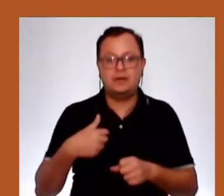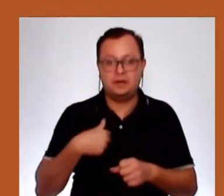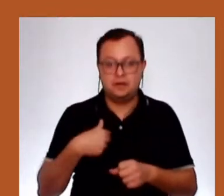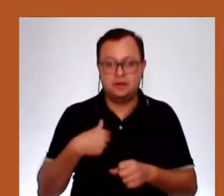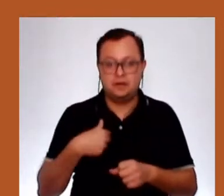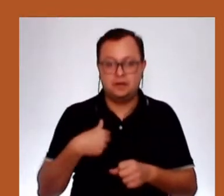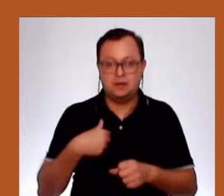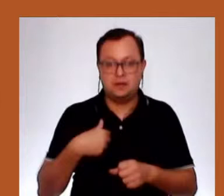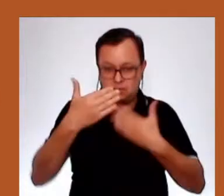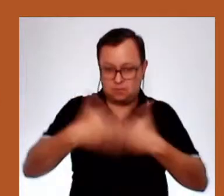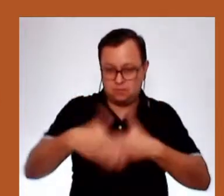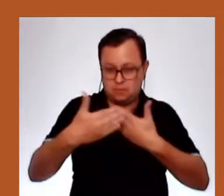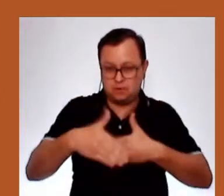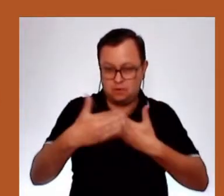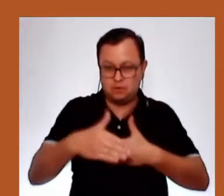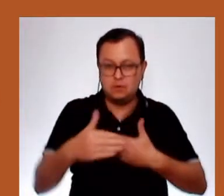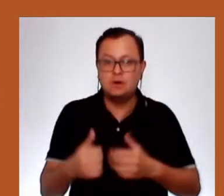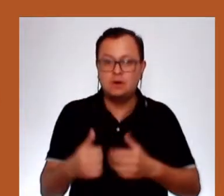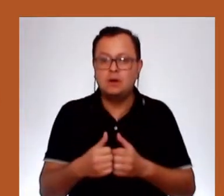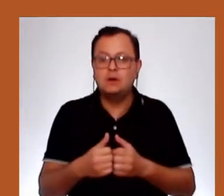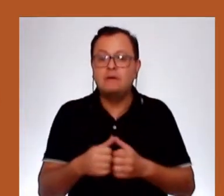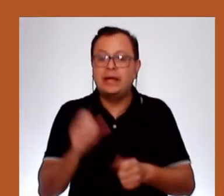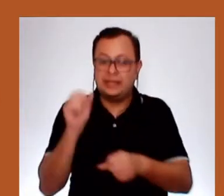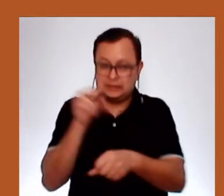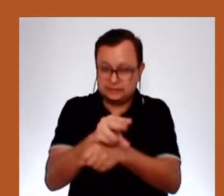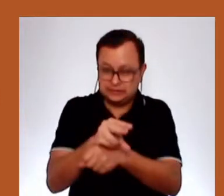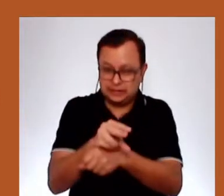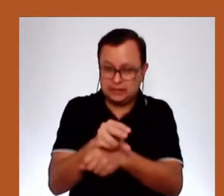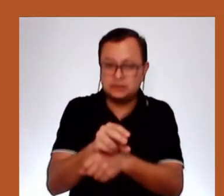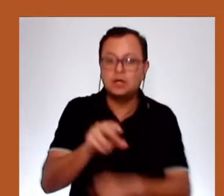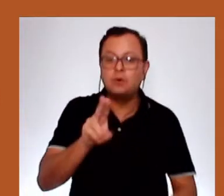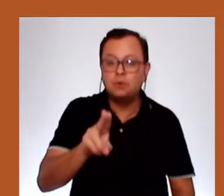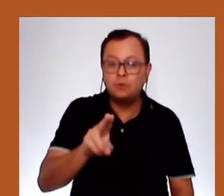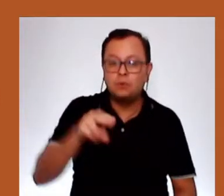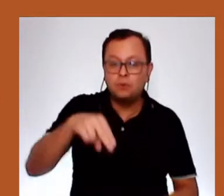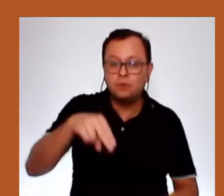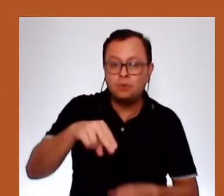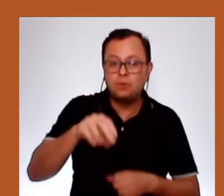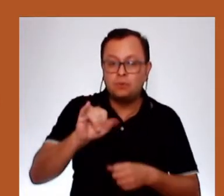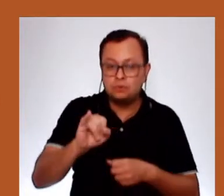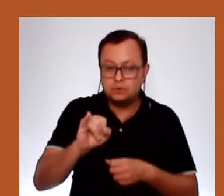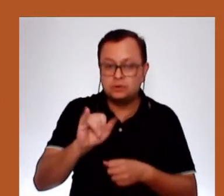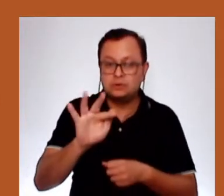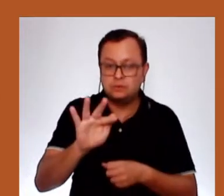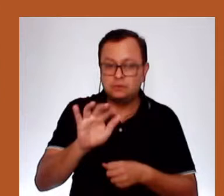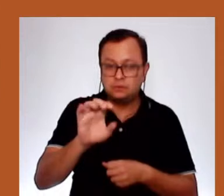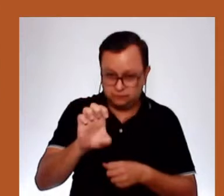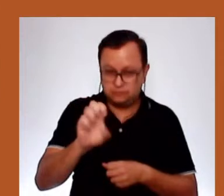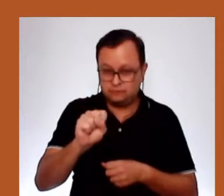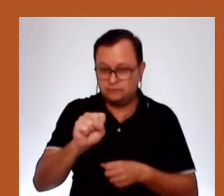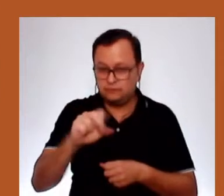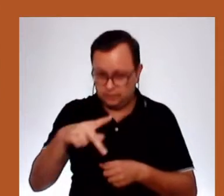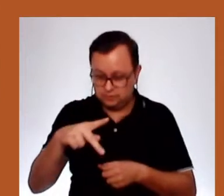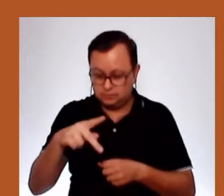um centro dia do idoso da Unifesp. E eu fui selecionada